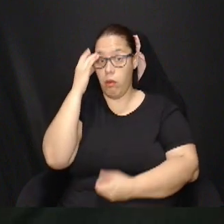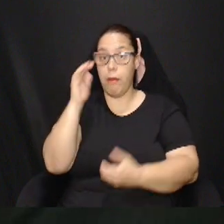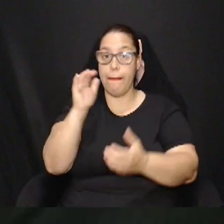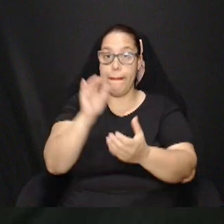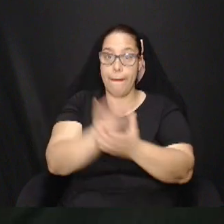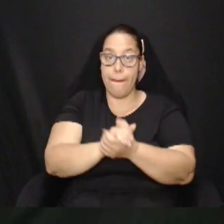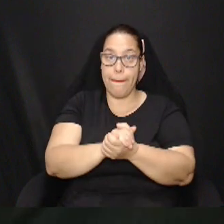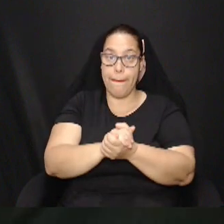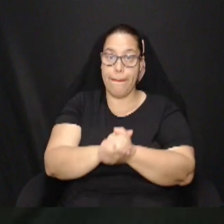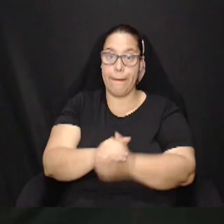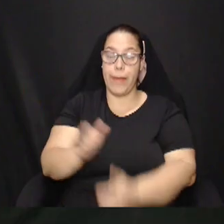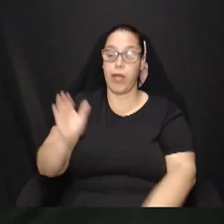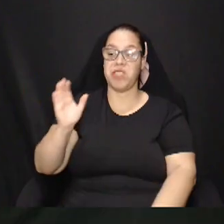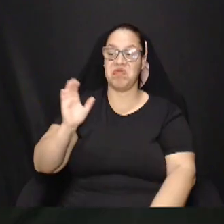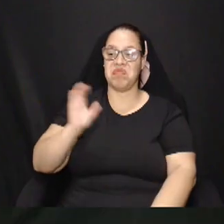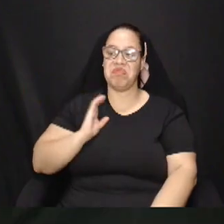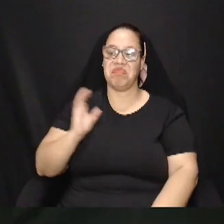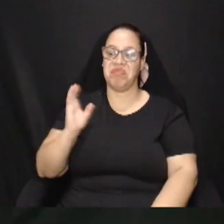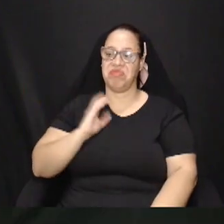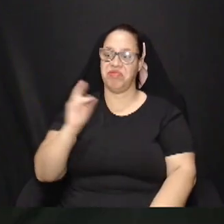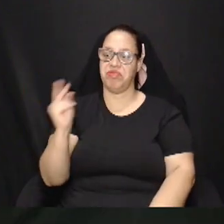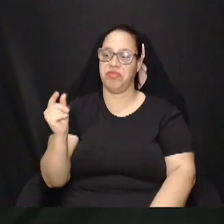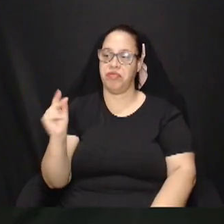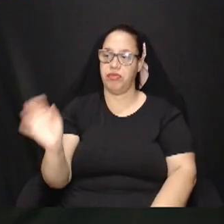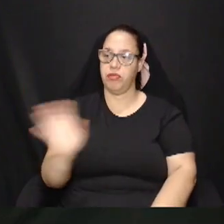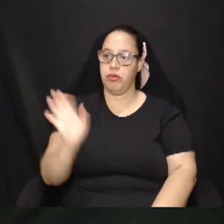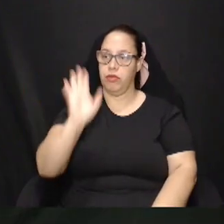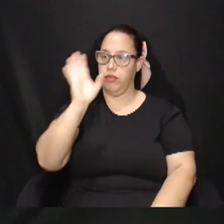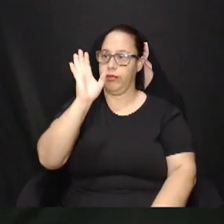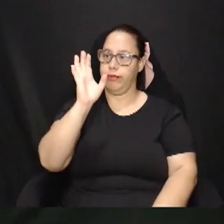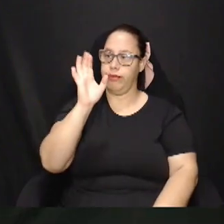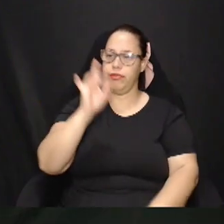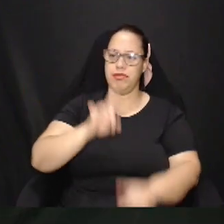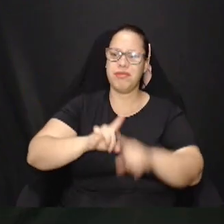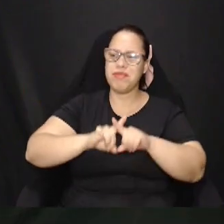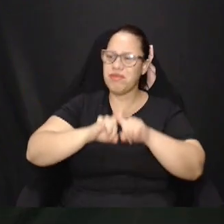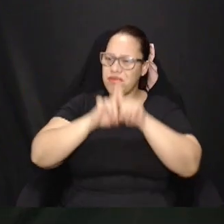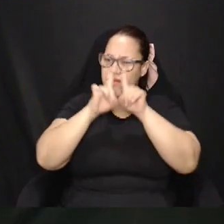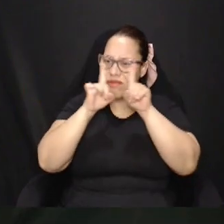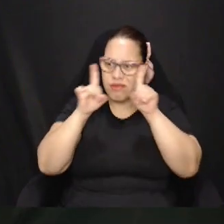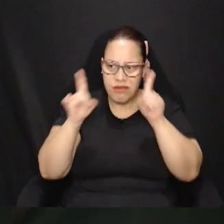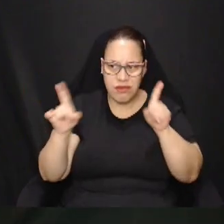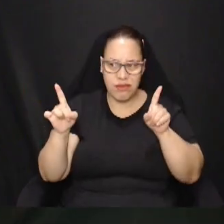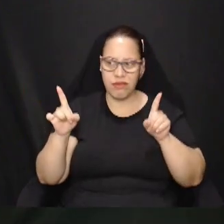poder aquisitivo. Mas esse alto poder aquisitivo, ele não deixa